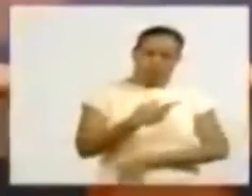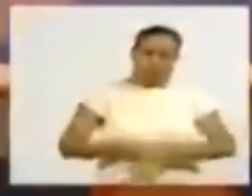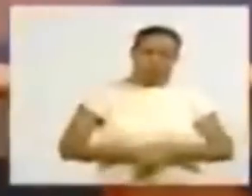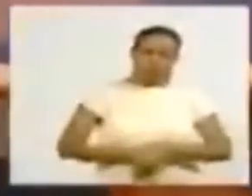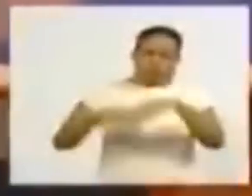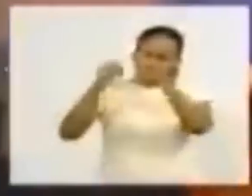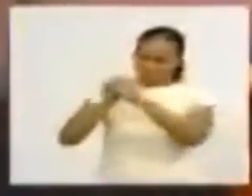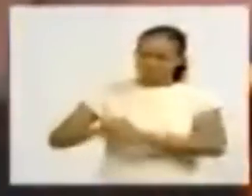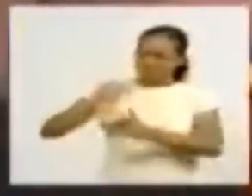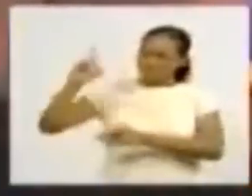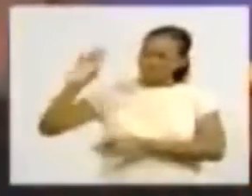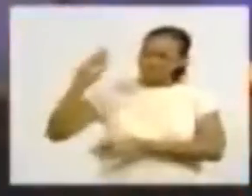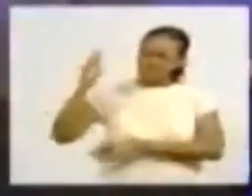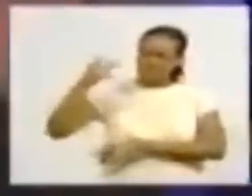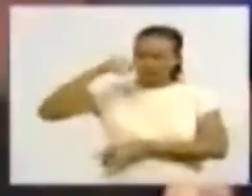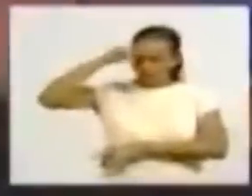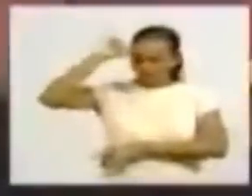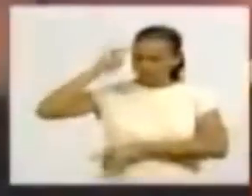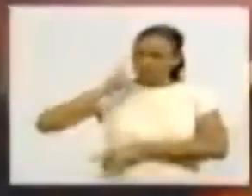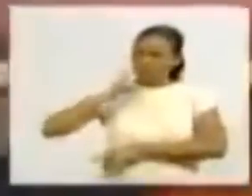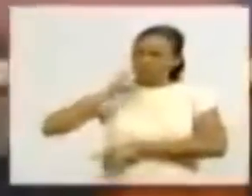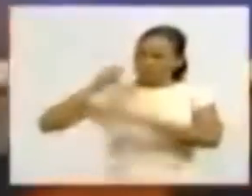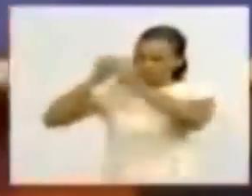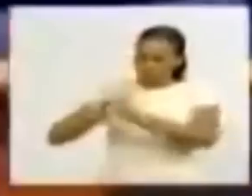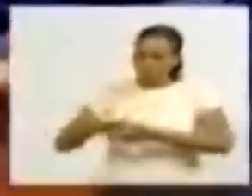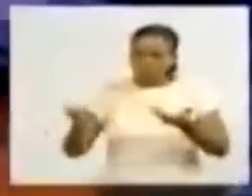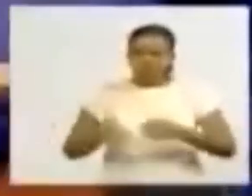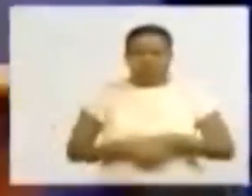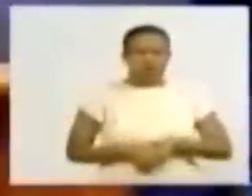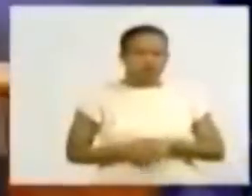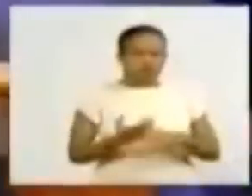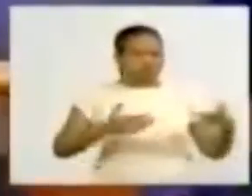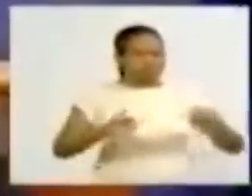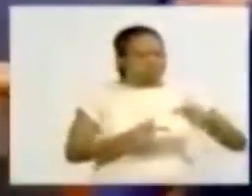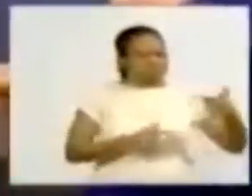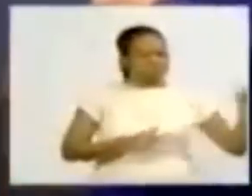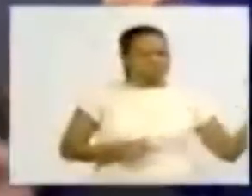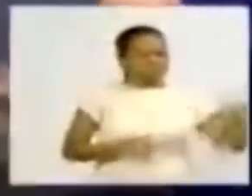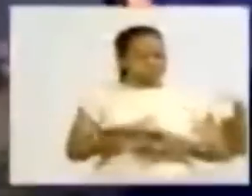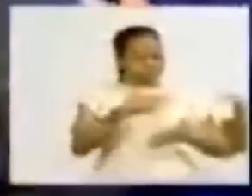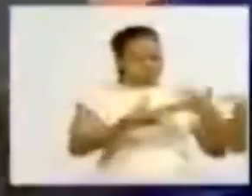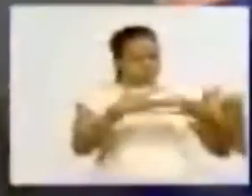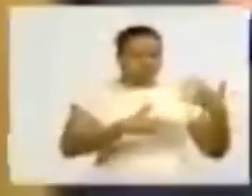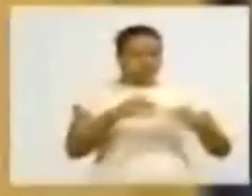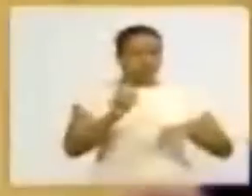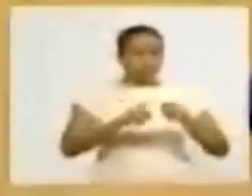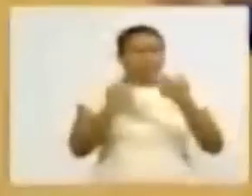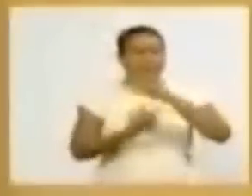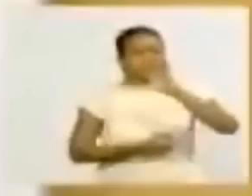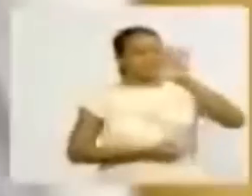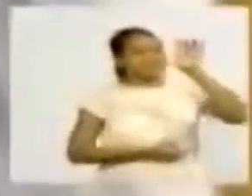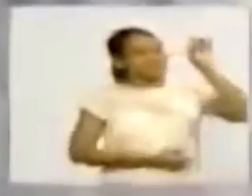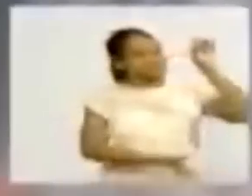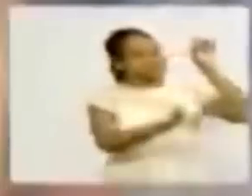Chegaram a adorar um bezerro de ouro. Chegaram a confundi-lo com tantas outras coisas. Mas o Criador não queria